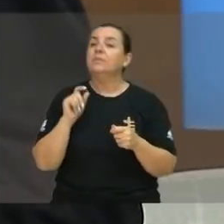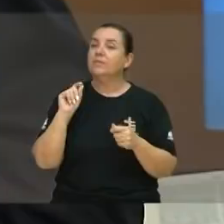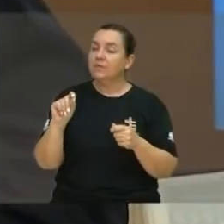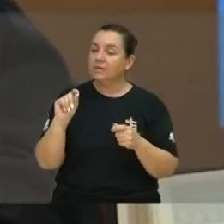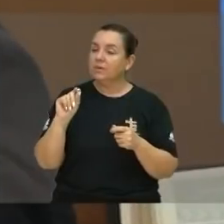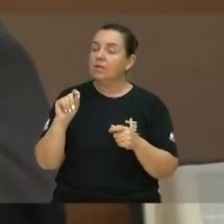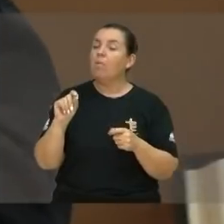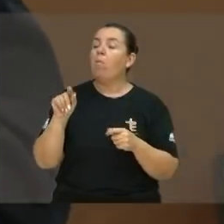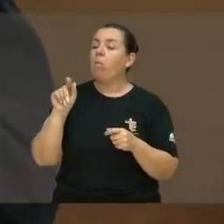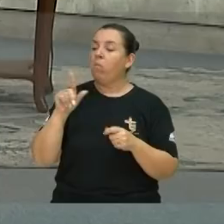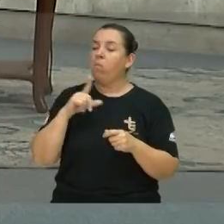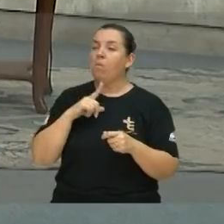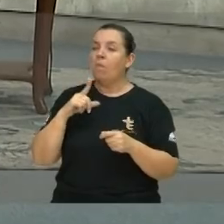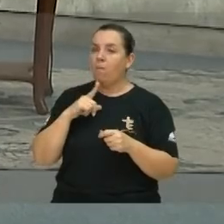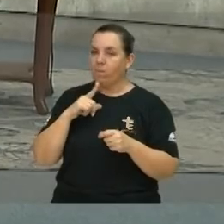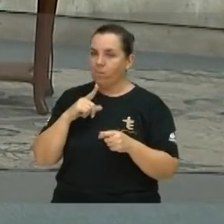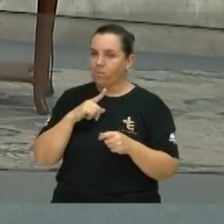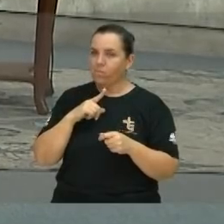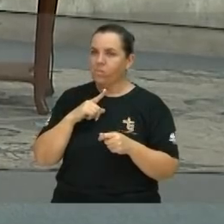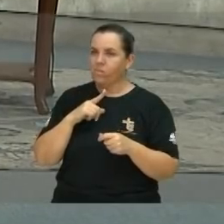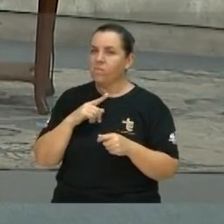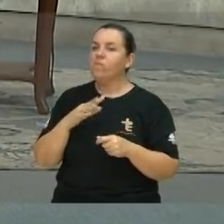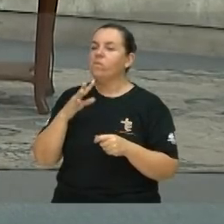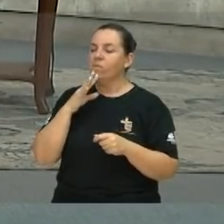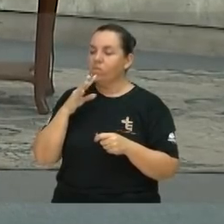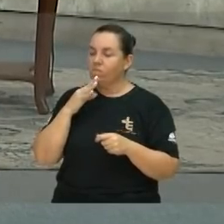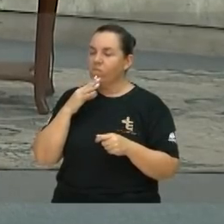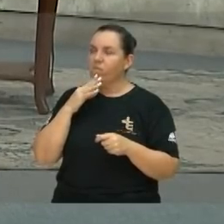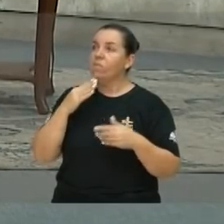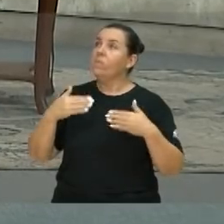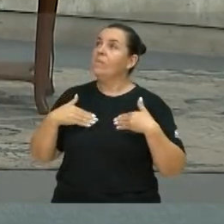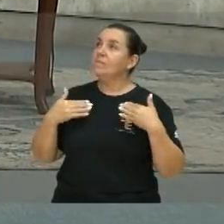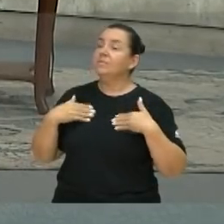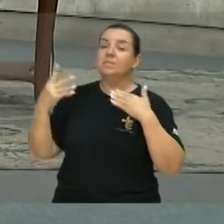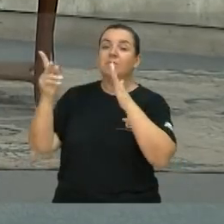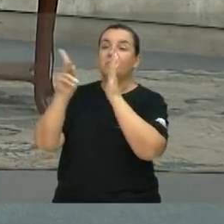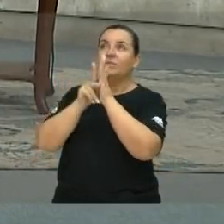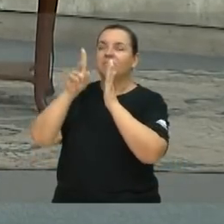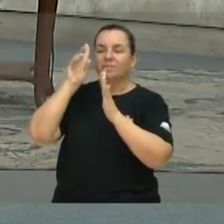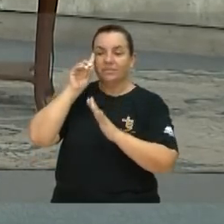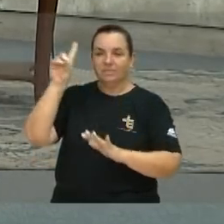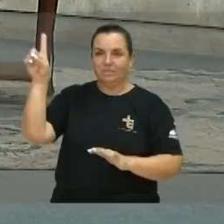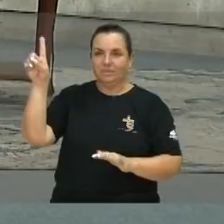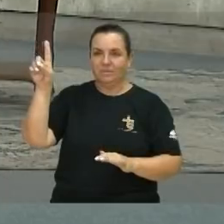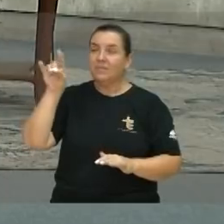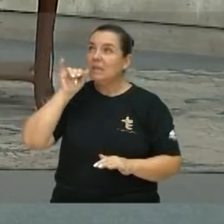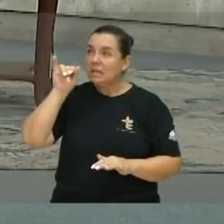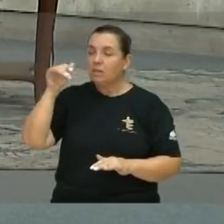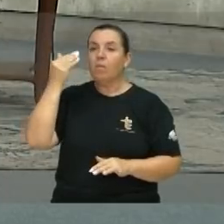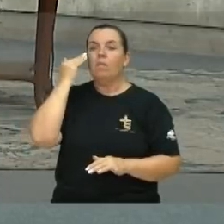aquele que tem esse as alegrias do próprio deus se compreender diesel praticardes